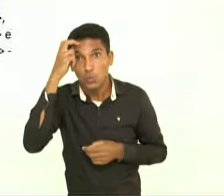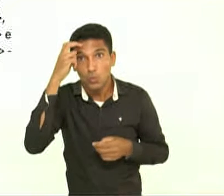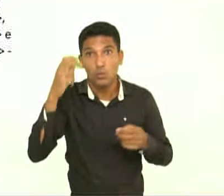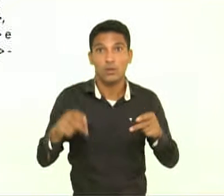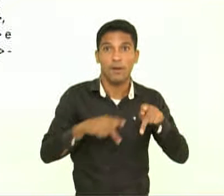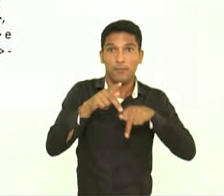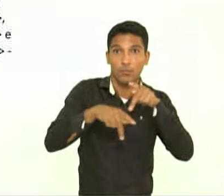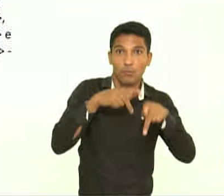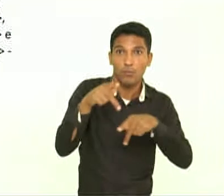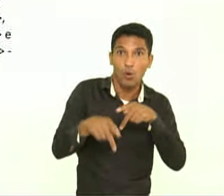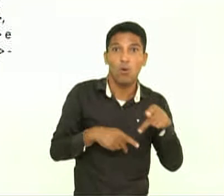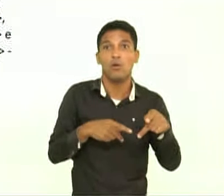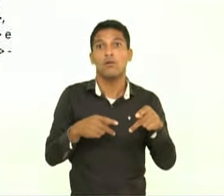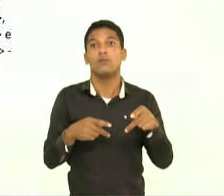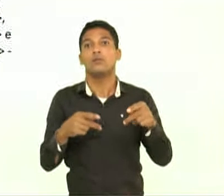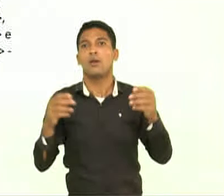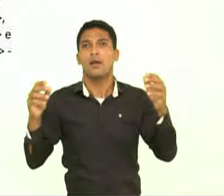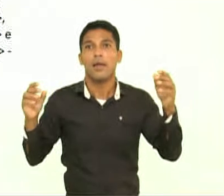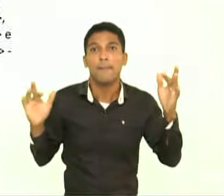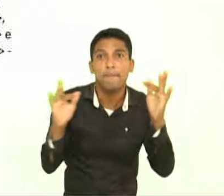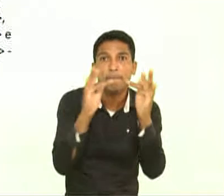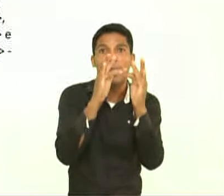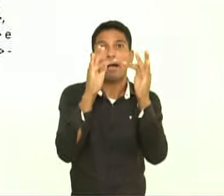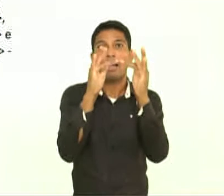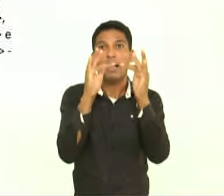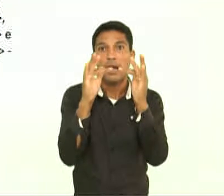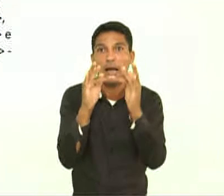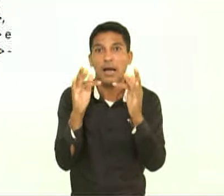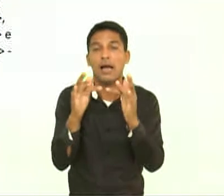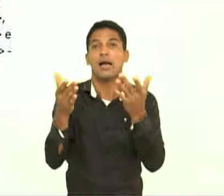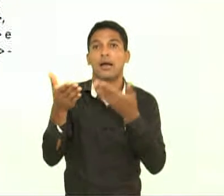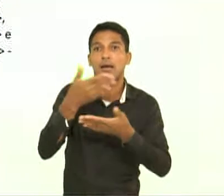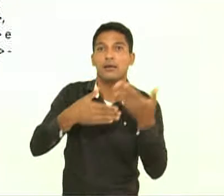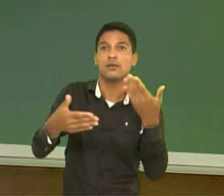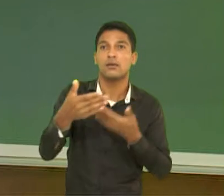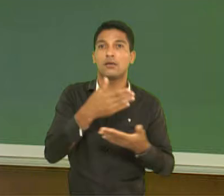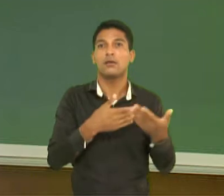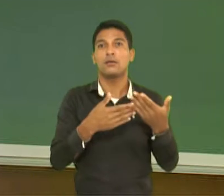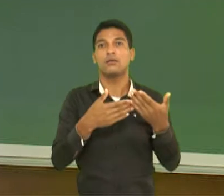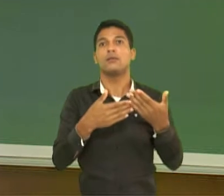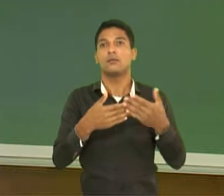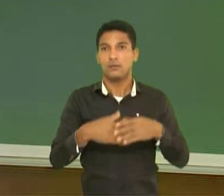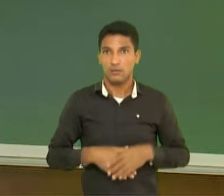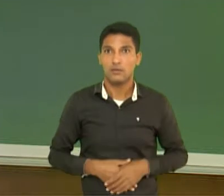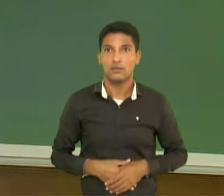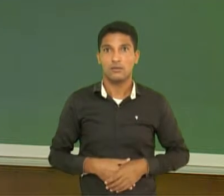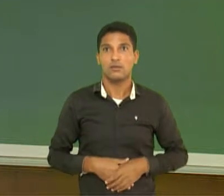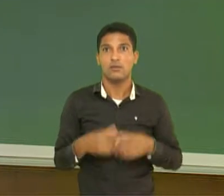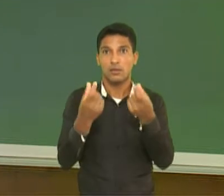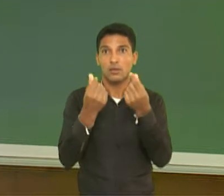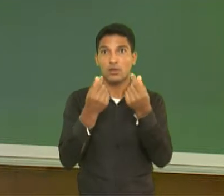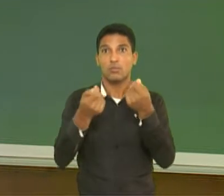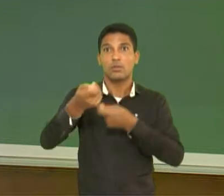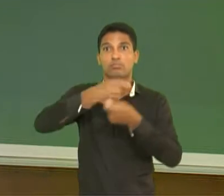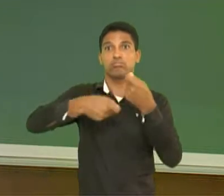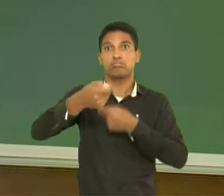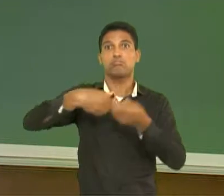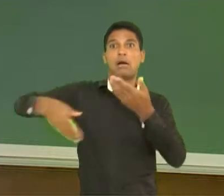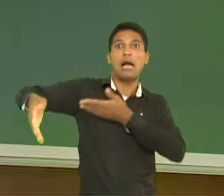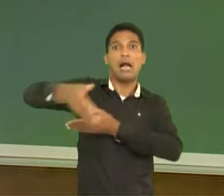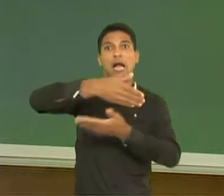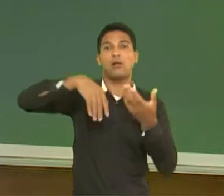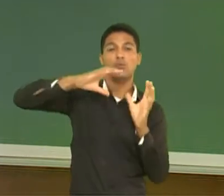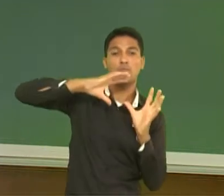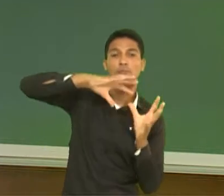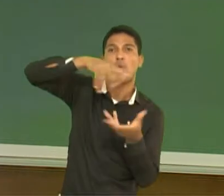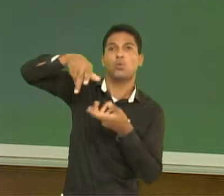moedas hoje circulam com muito mais facilidade pelo mundo todo, globalização. Por falar em